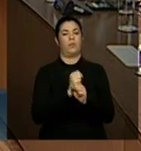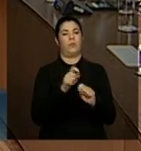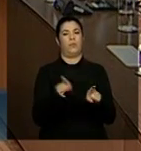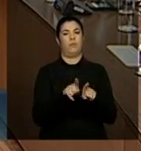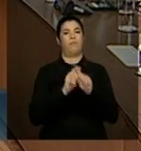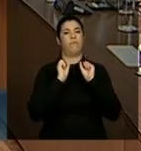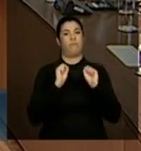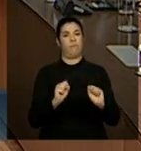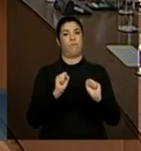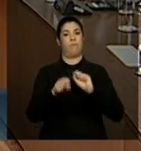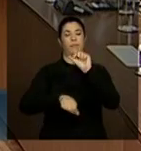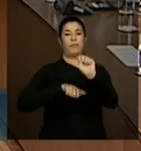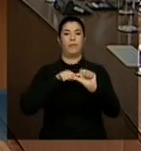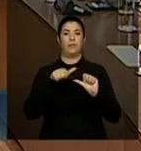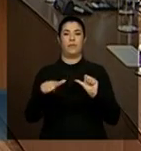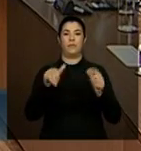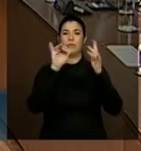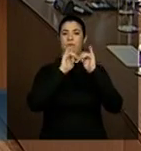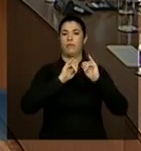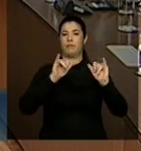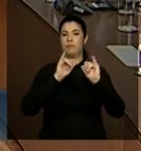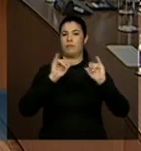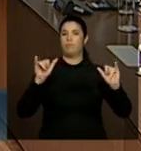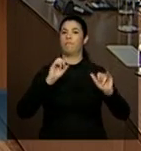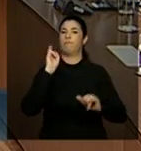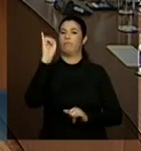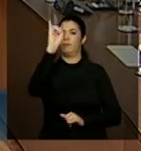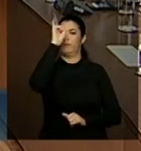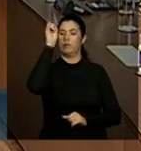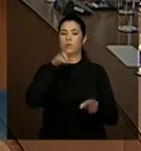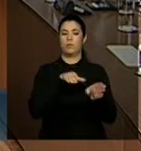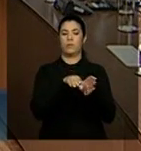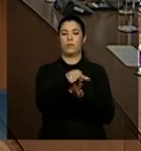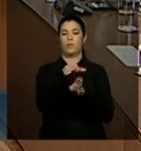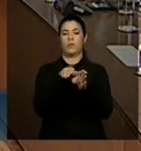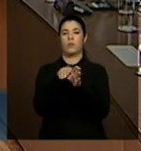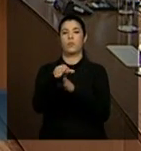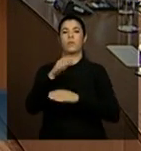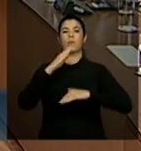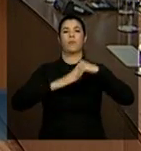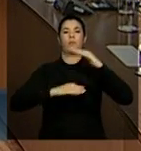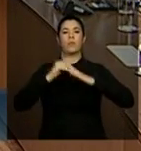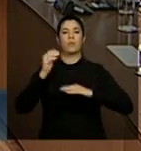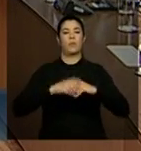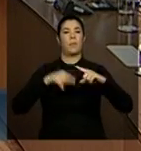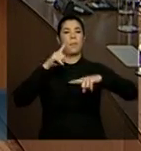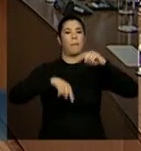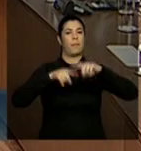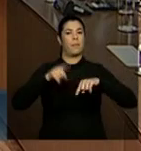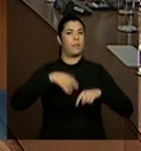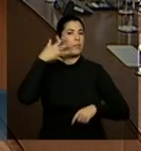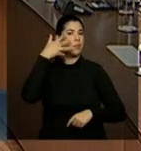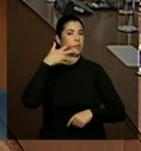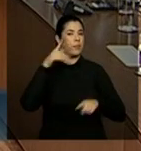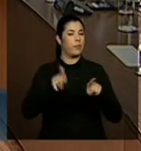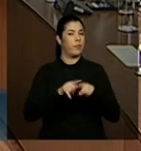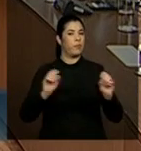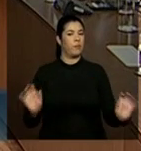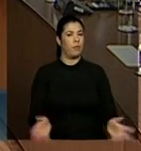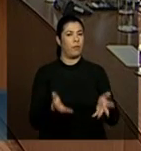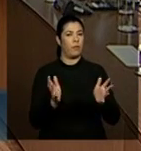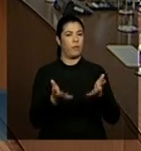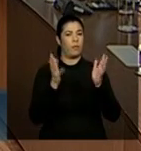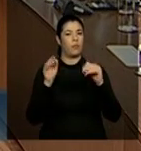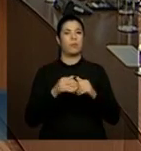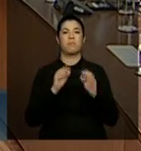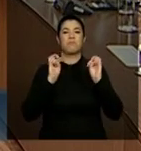Isso pode se tornar informação poderosa para orientar ação, política pública, né, estímulos,